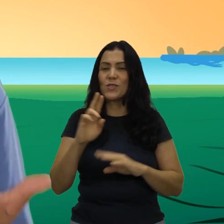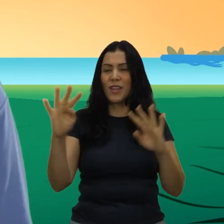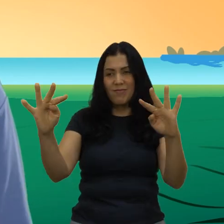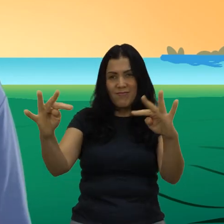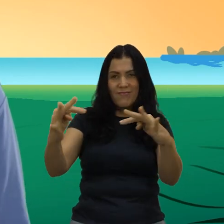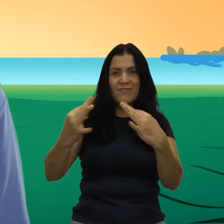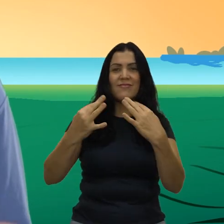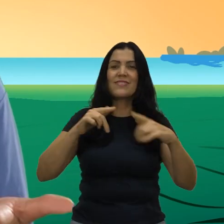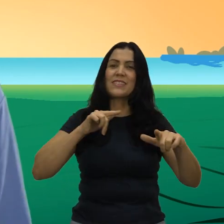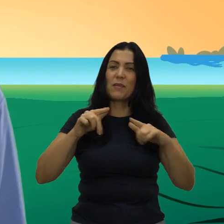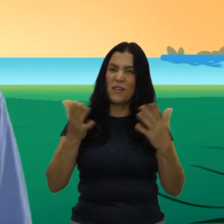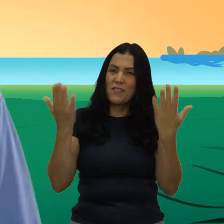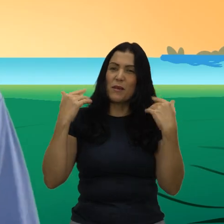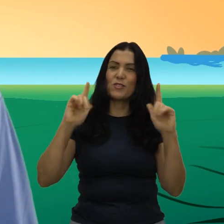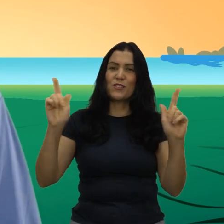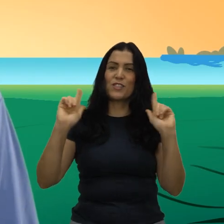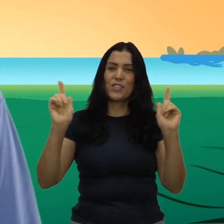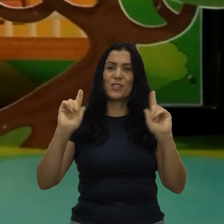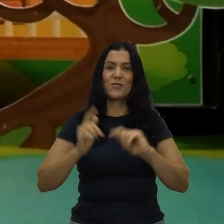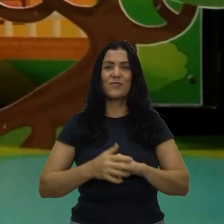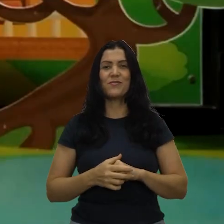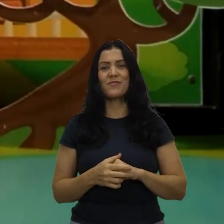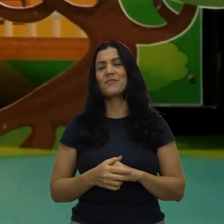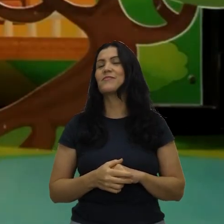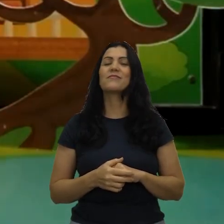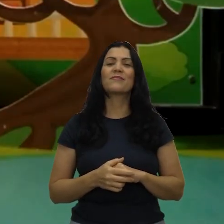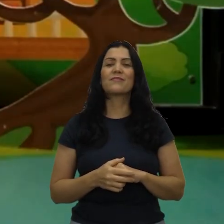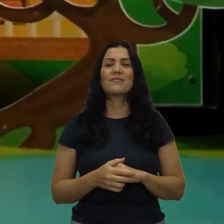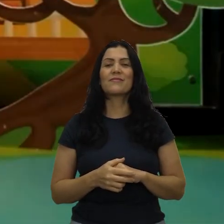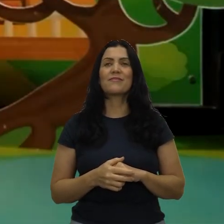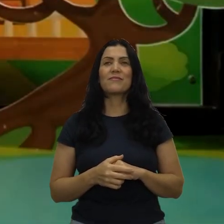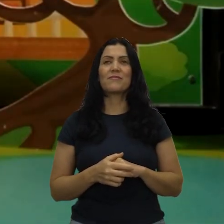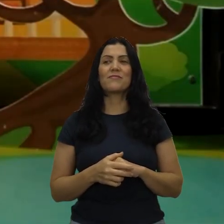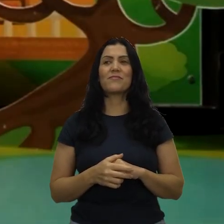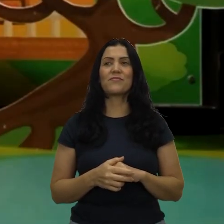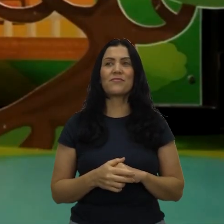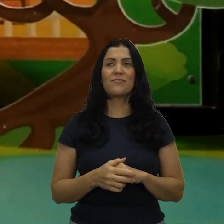resultado de tanto trabalho e se divertir.